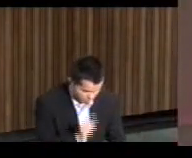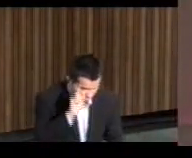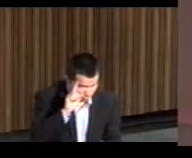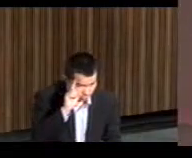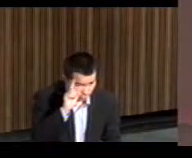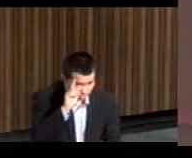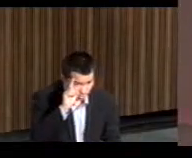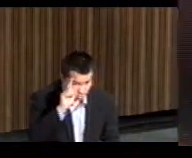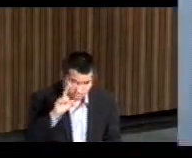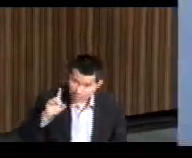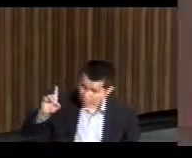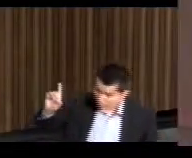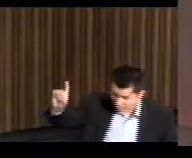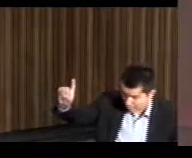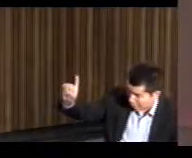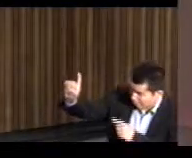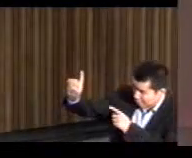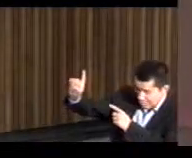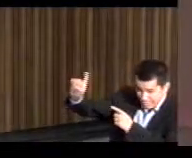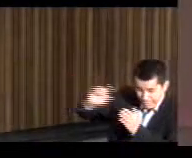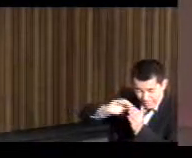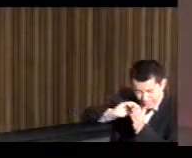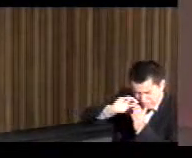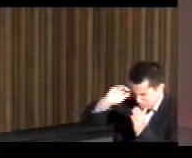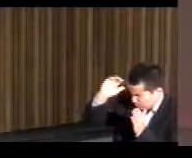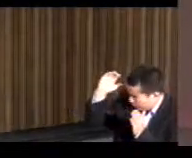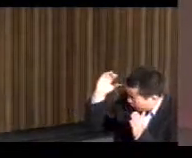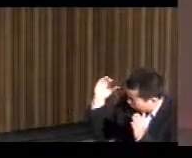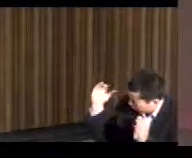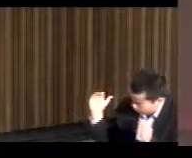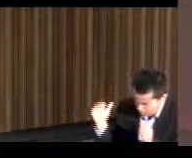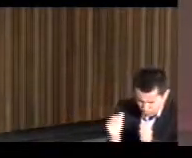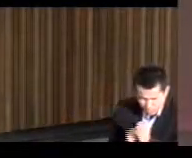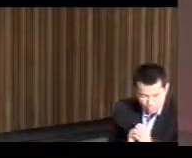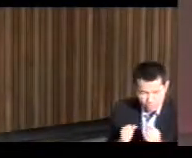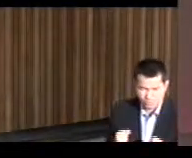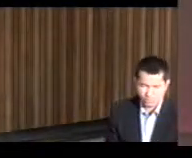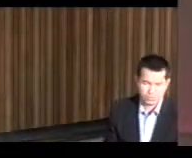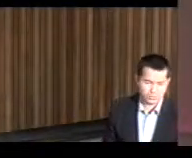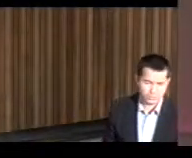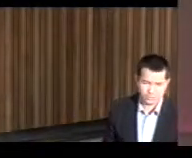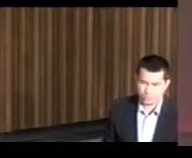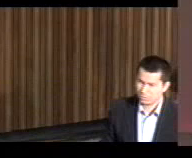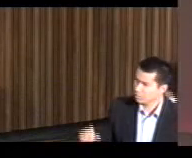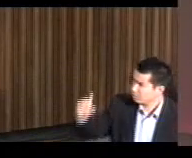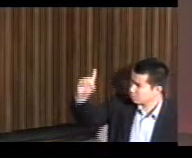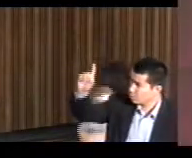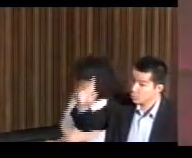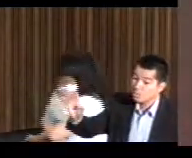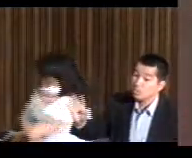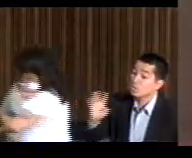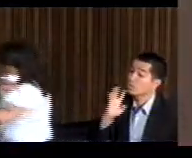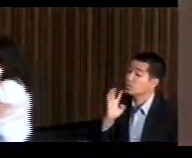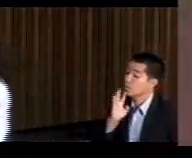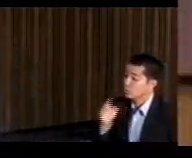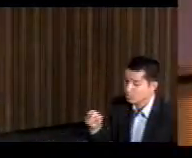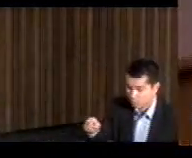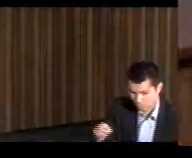Todo-Poderoso. O Deus Todo-Poderoso sabe quem você é. porque ele sabia quem Abraão